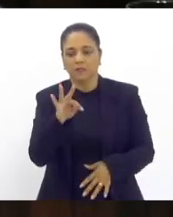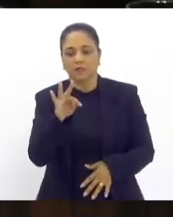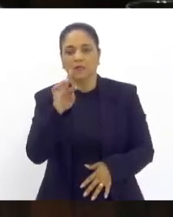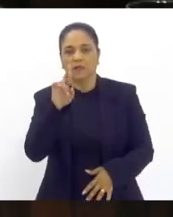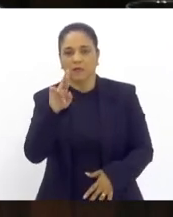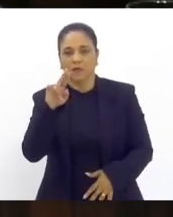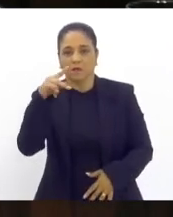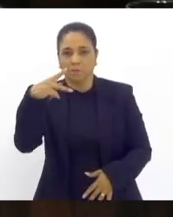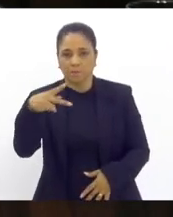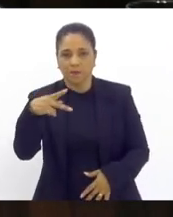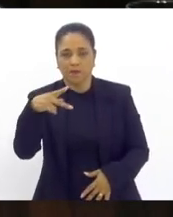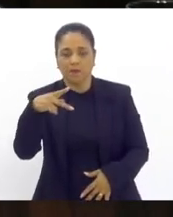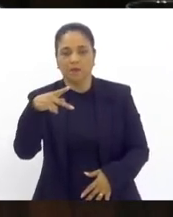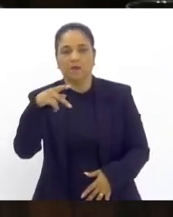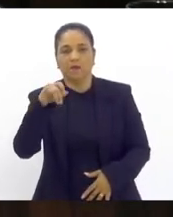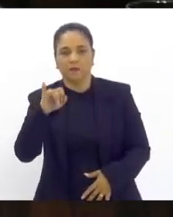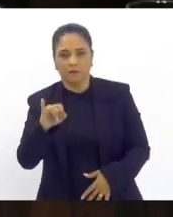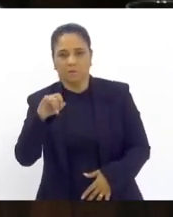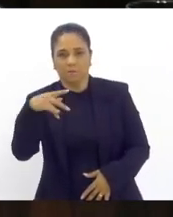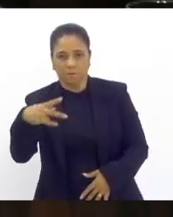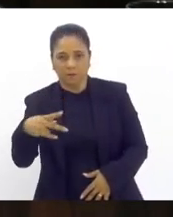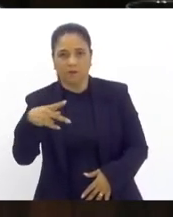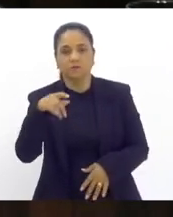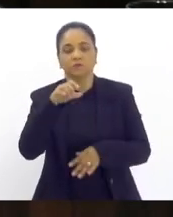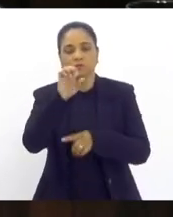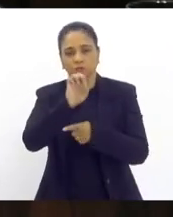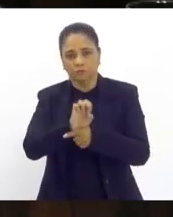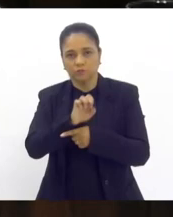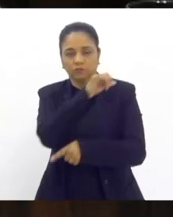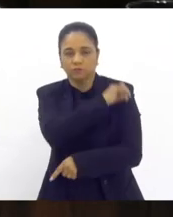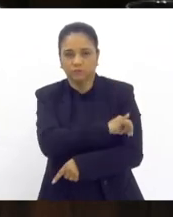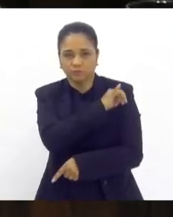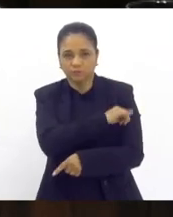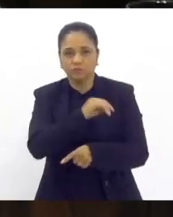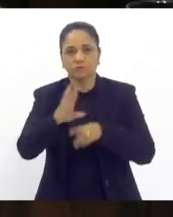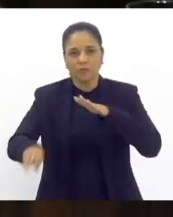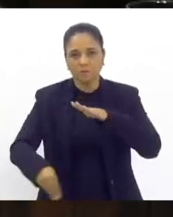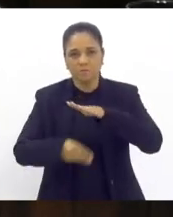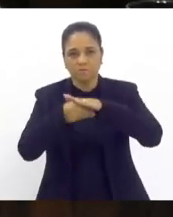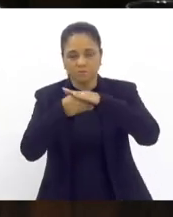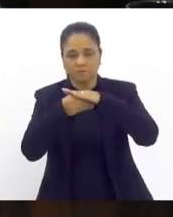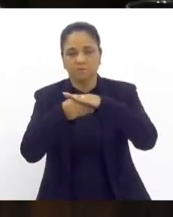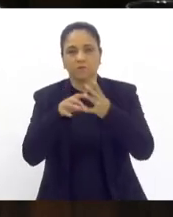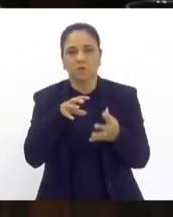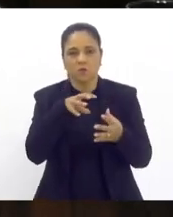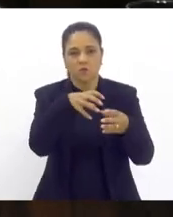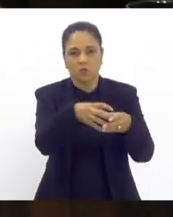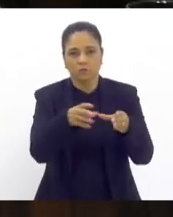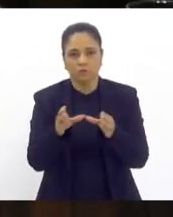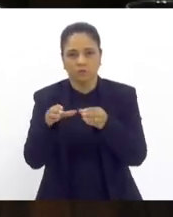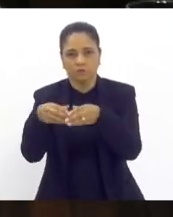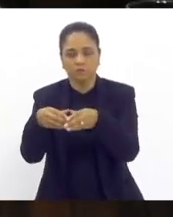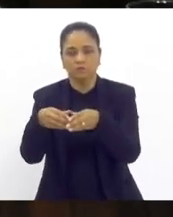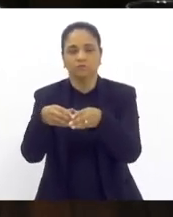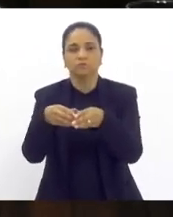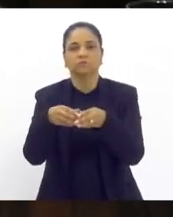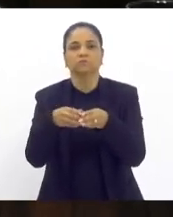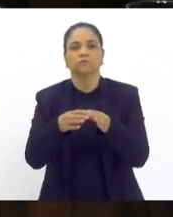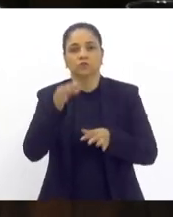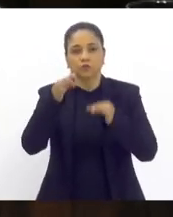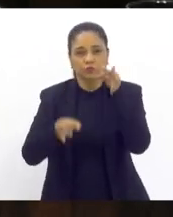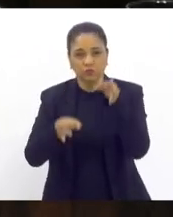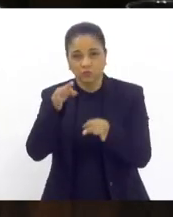TRPIP, no âmbito do Estado do Rio de Janeiro. Pareceres das comissões de Constituição e Justiça,